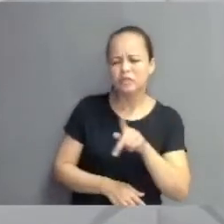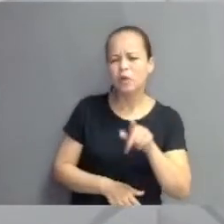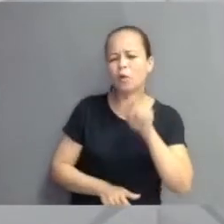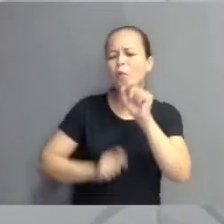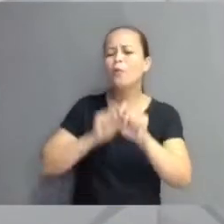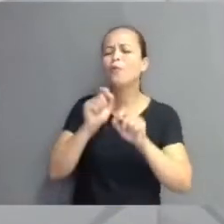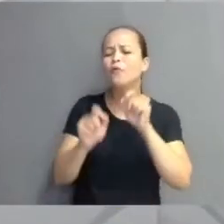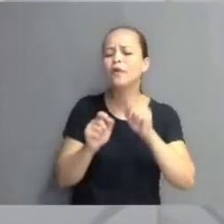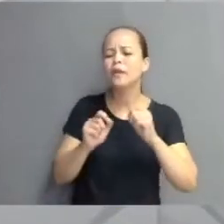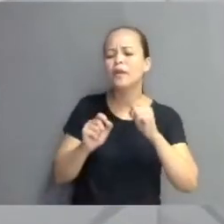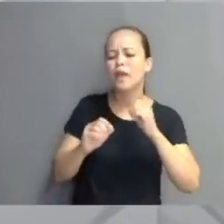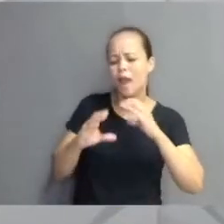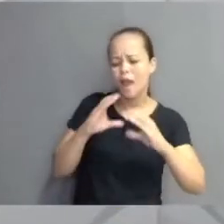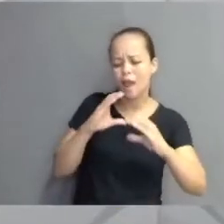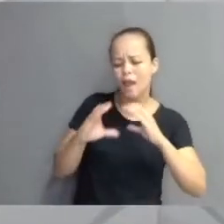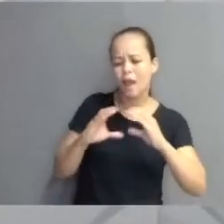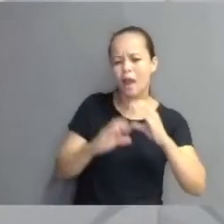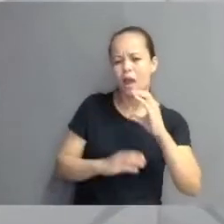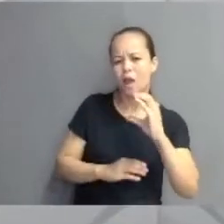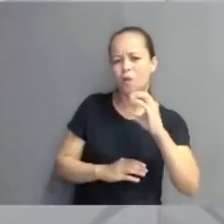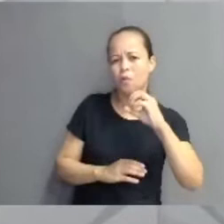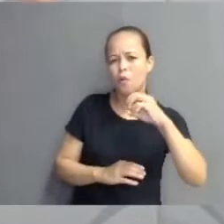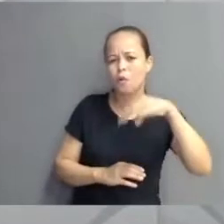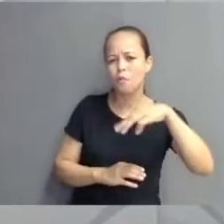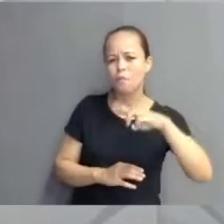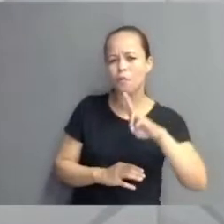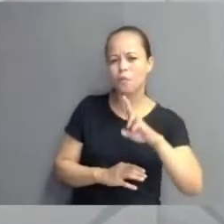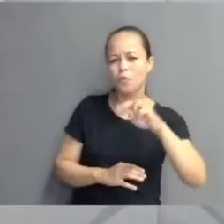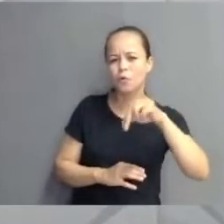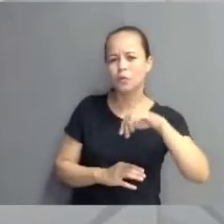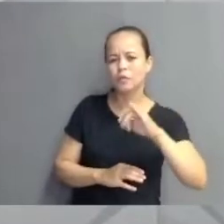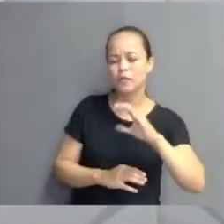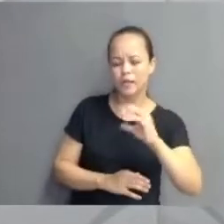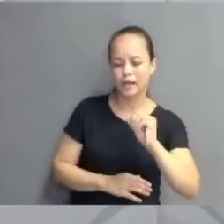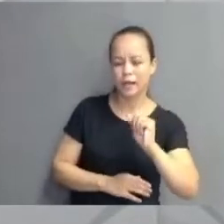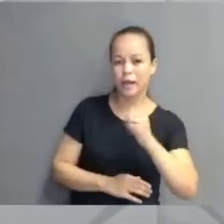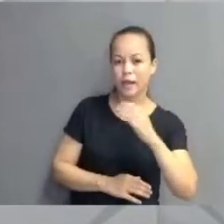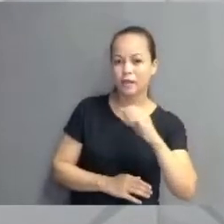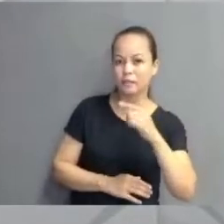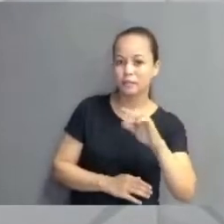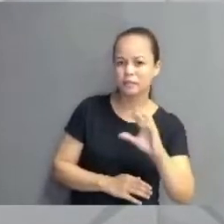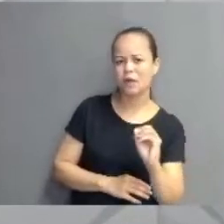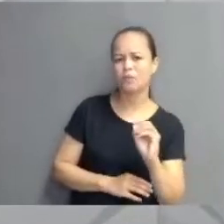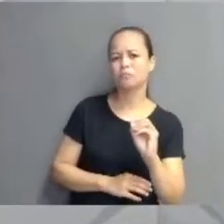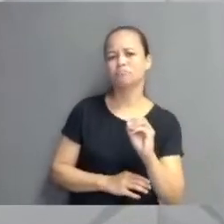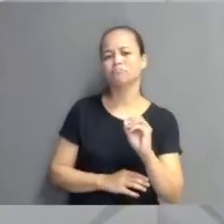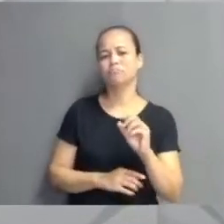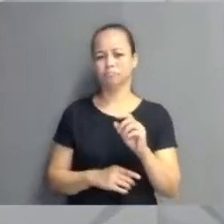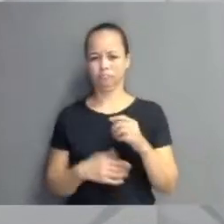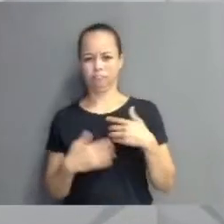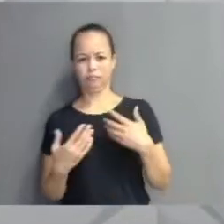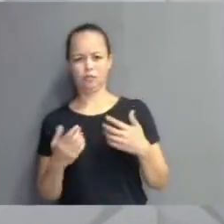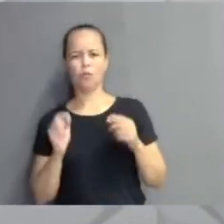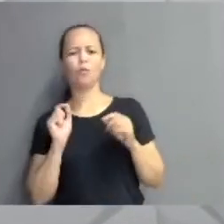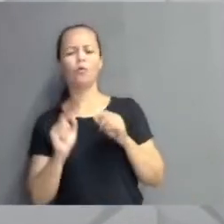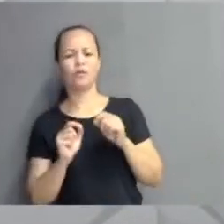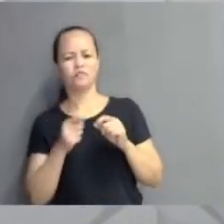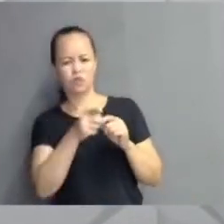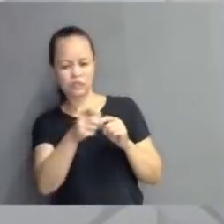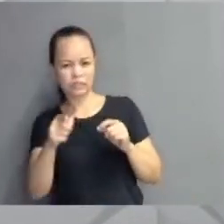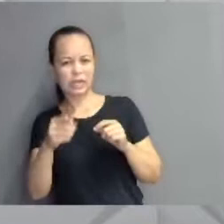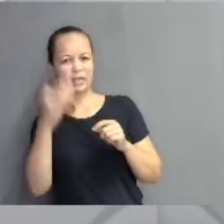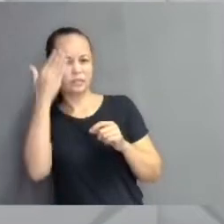O que é comunicação então será que você sabe o que é comunicação